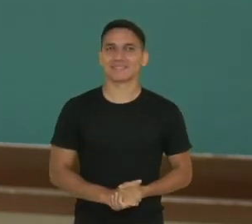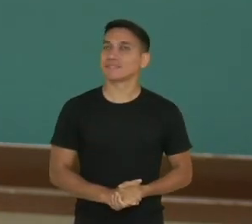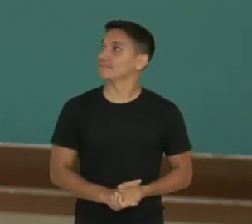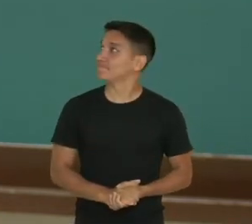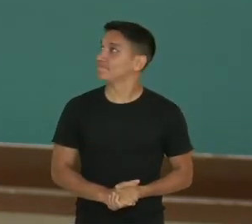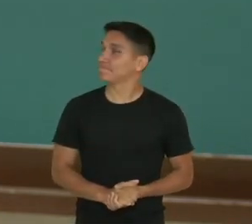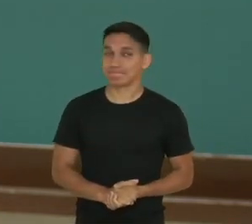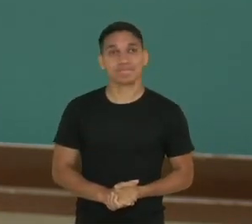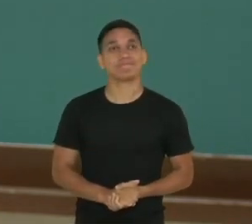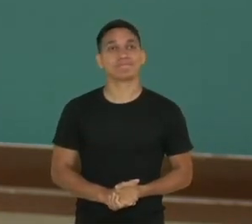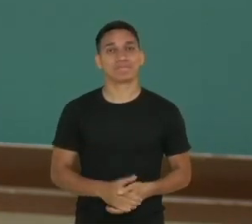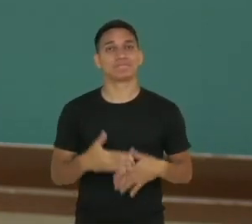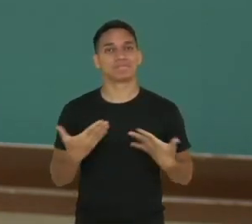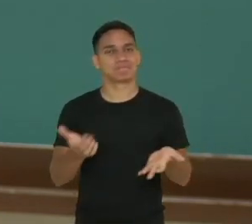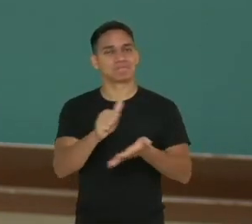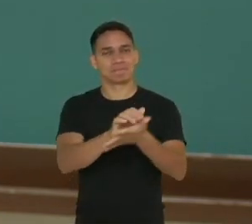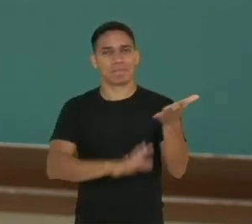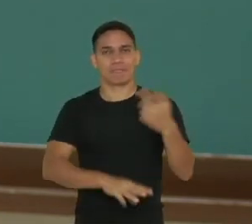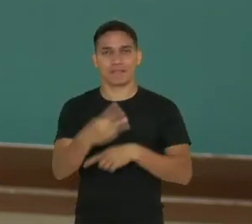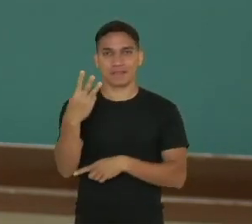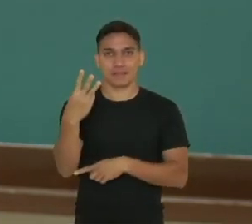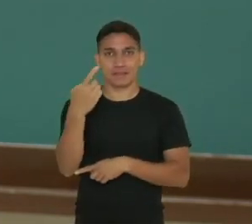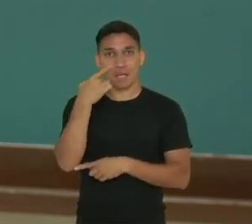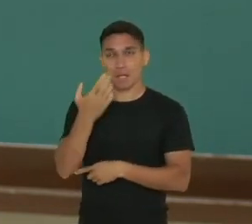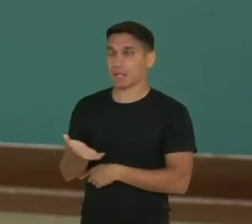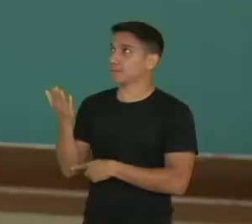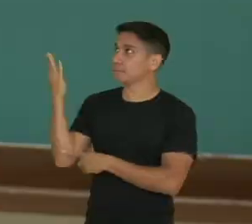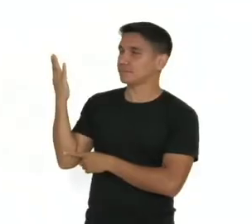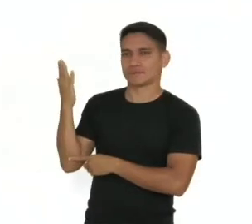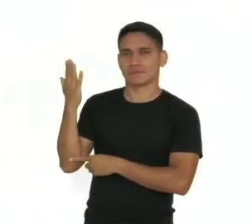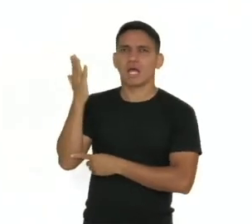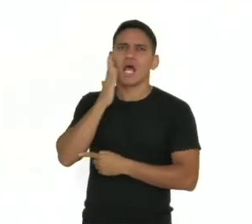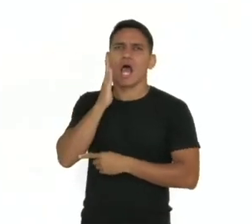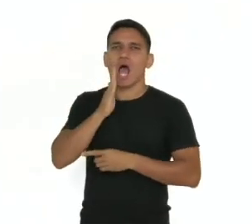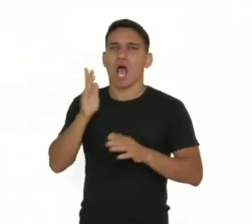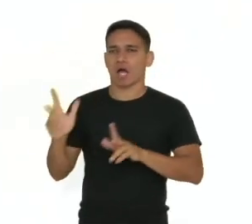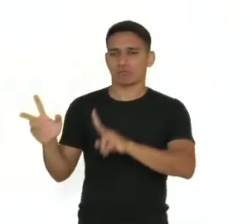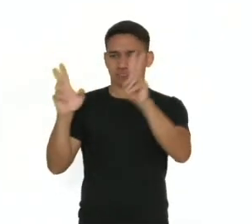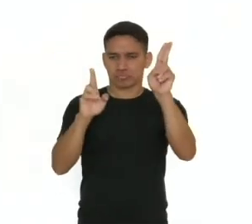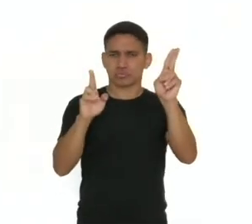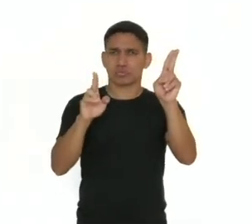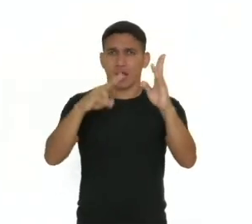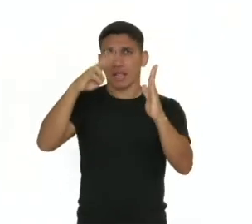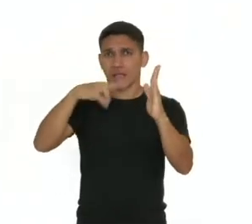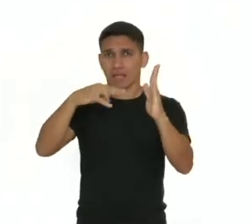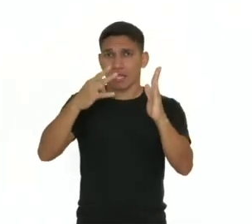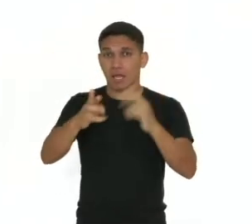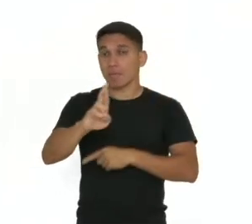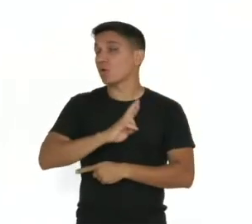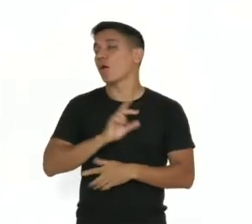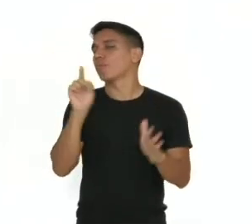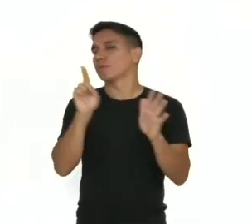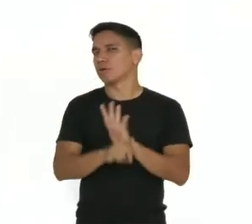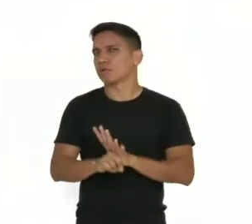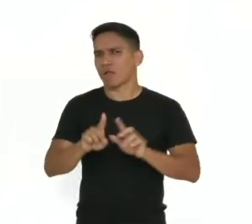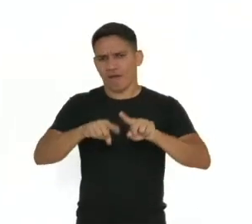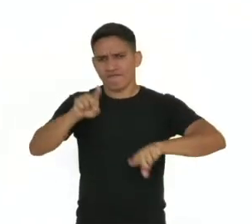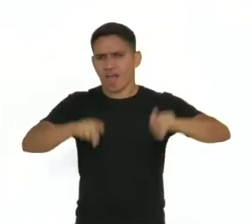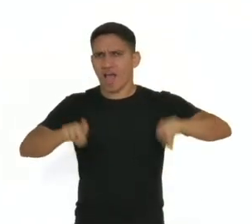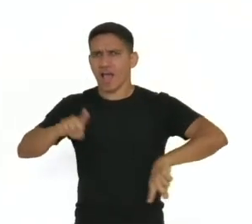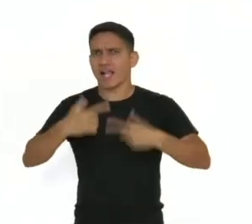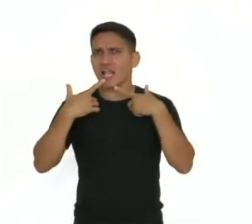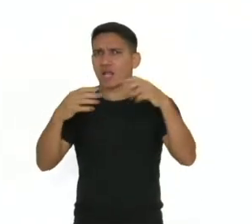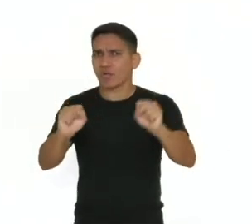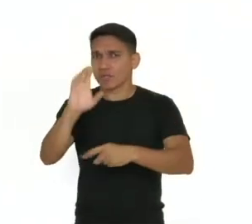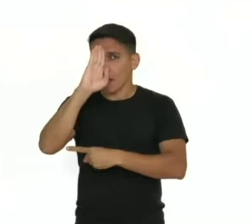Muito bem. Agora, atividade número 3. Leia o trecho e responda o seguinte. Qual a variedade linguística